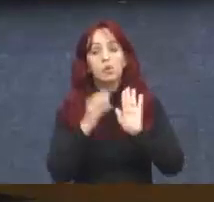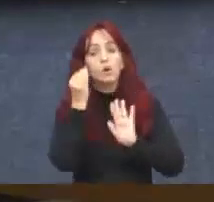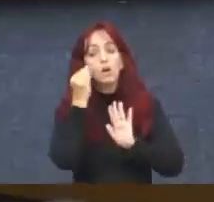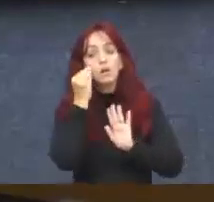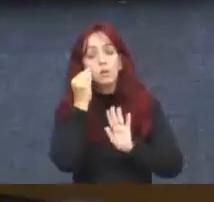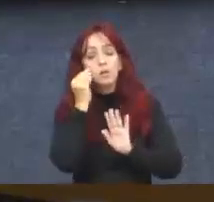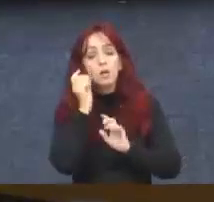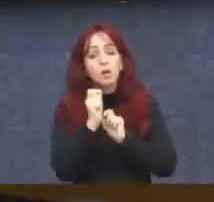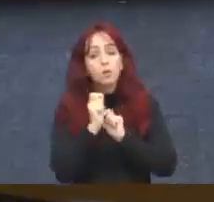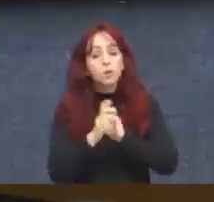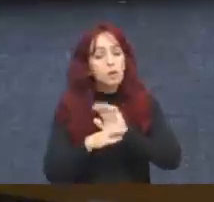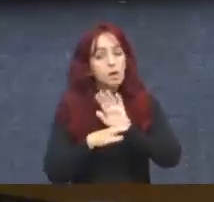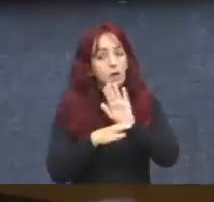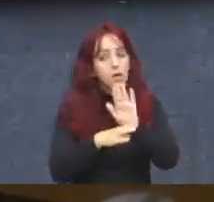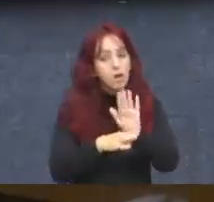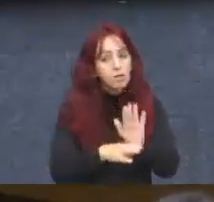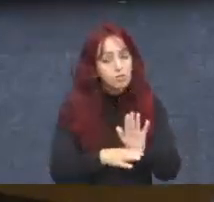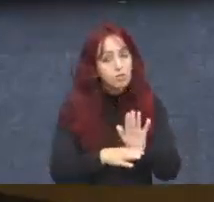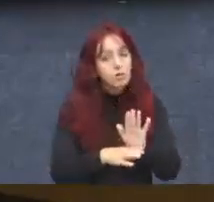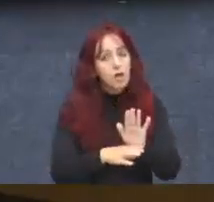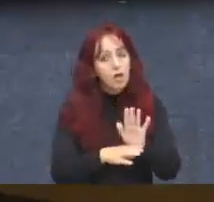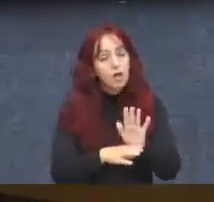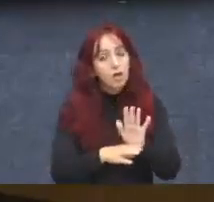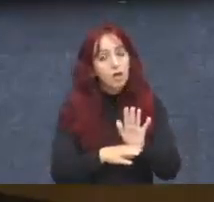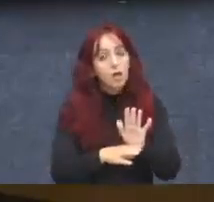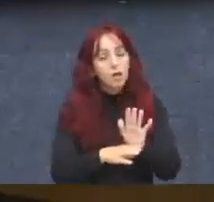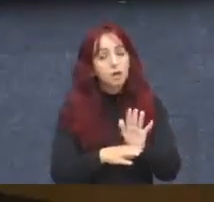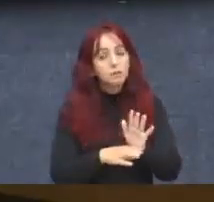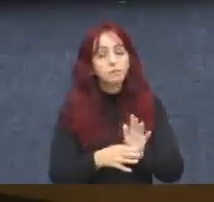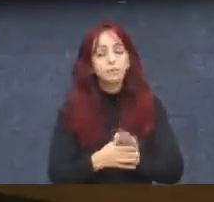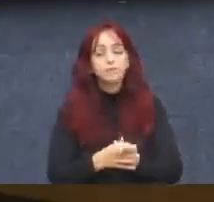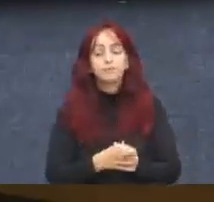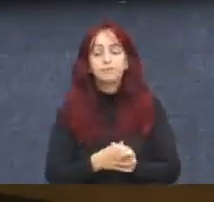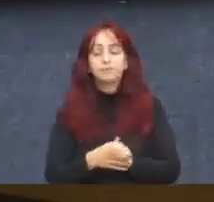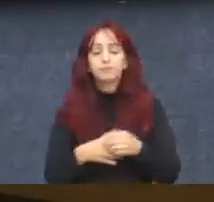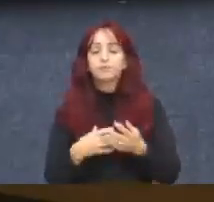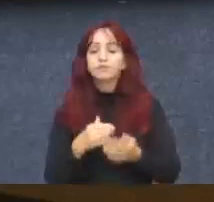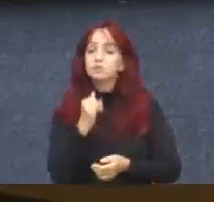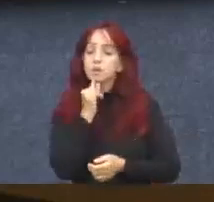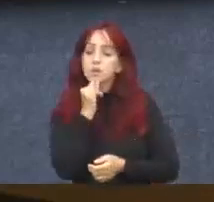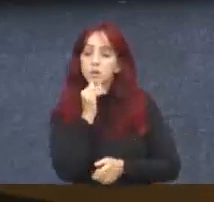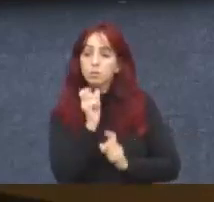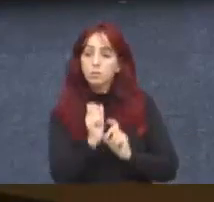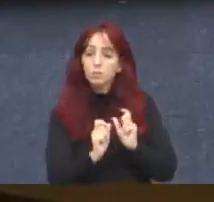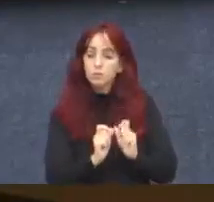contribuir num substitutivo. Por exemplo, Isa,